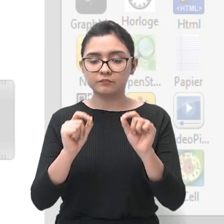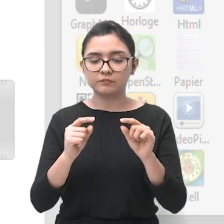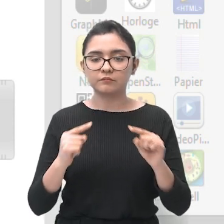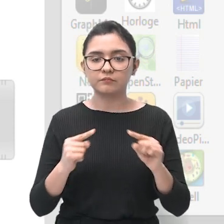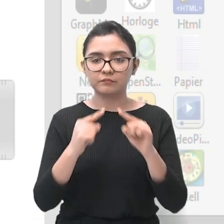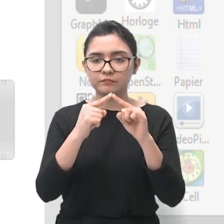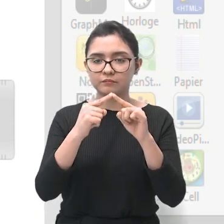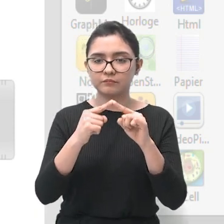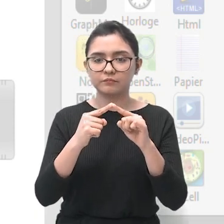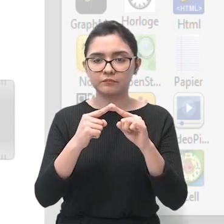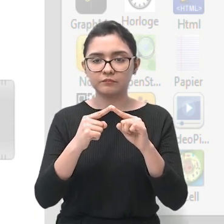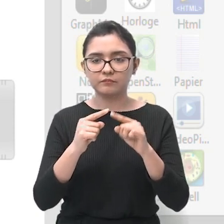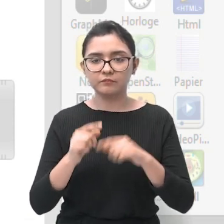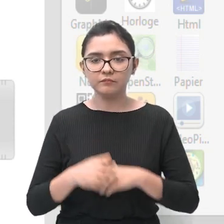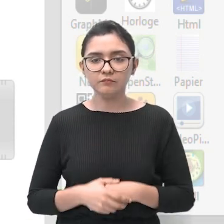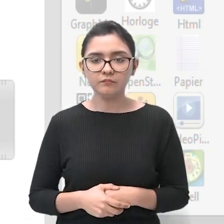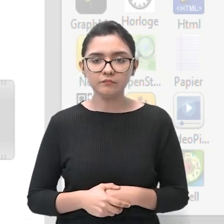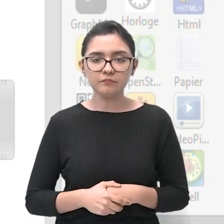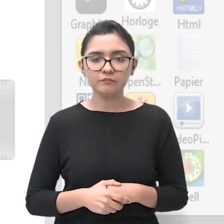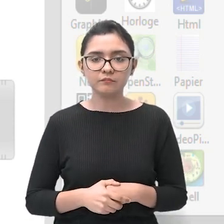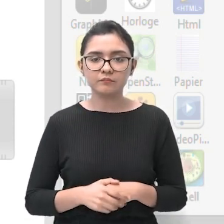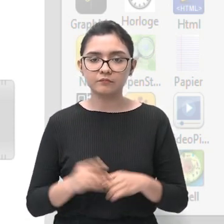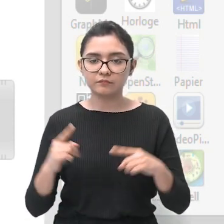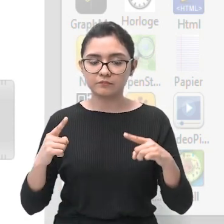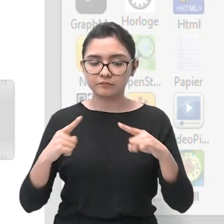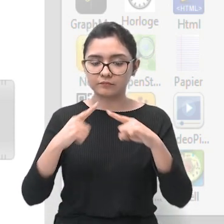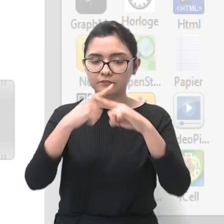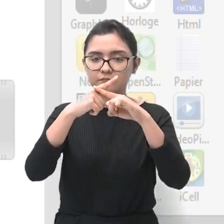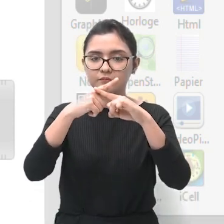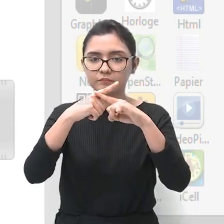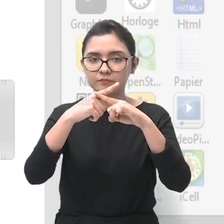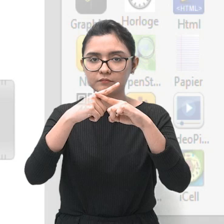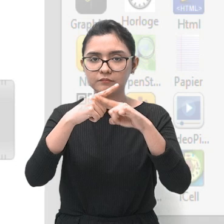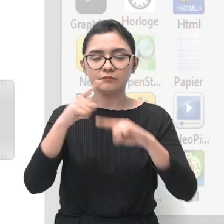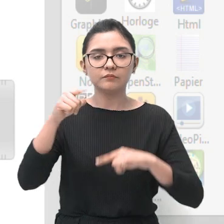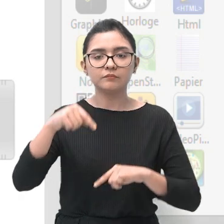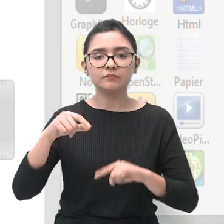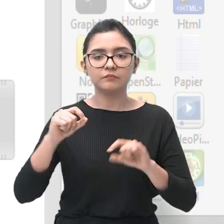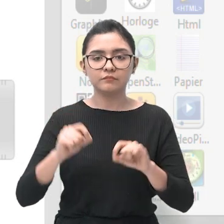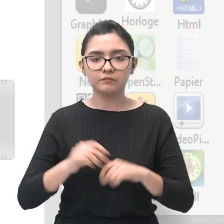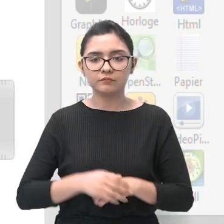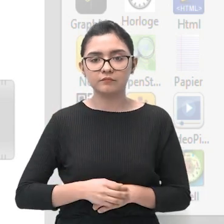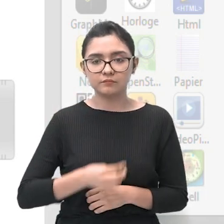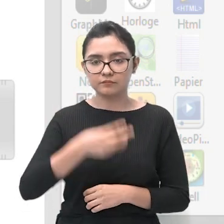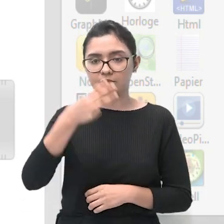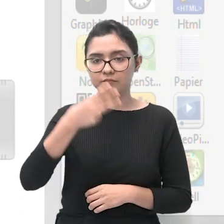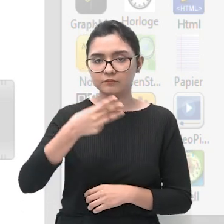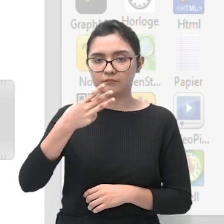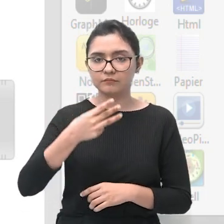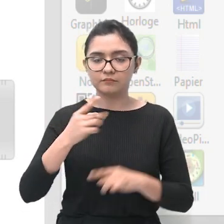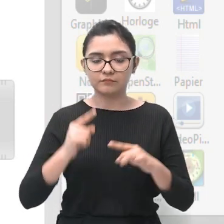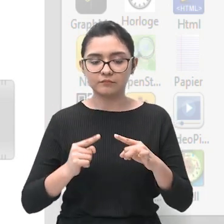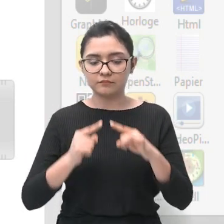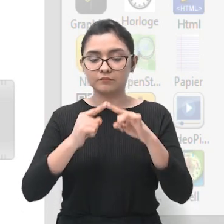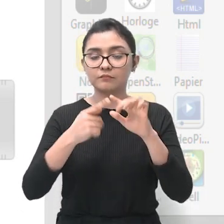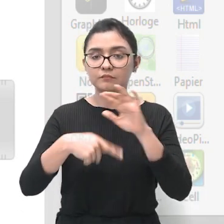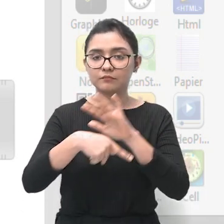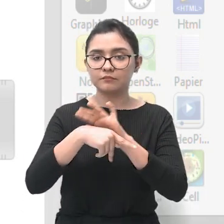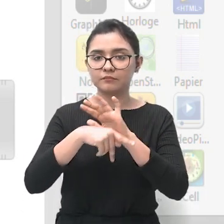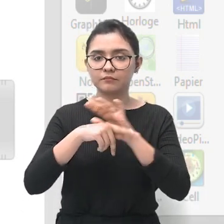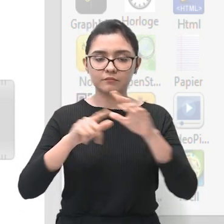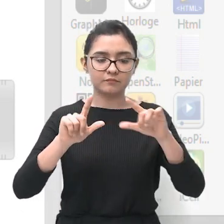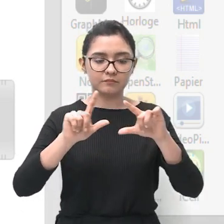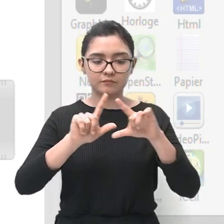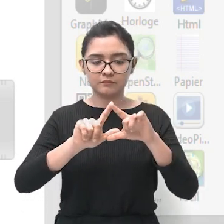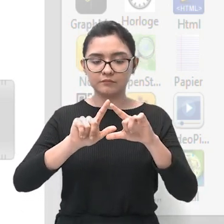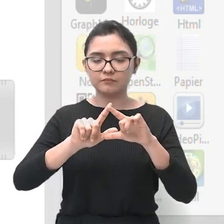que é o ponto em que os dois arcos se cruzam, vai ser o nosso terceiro vértice aqui do triângulo, o nosso terceiro